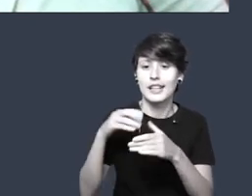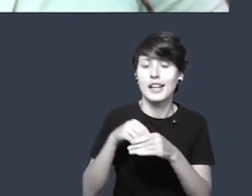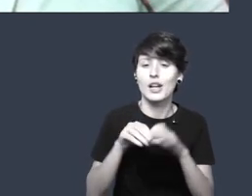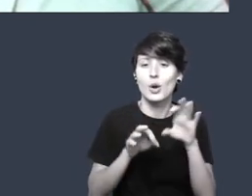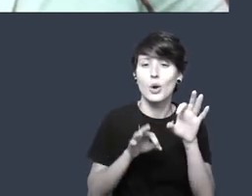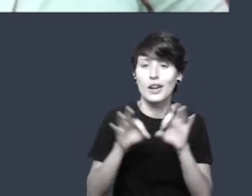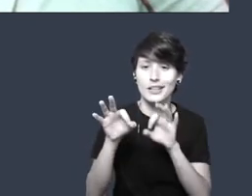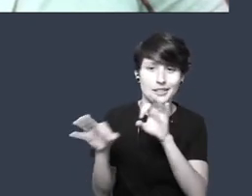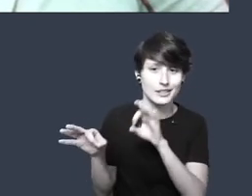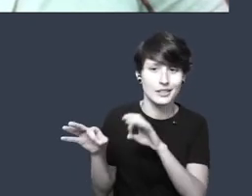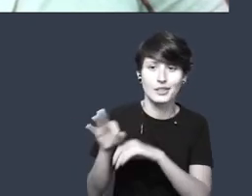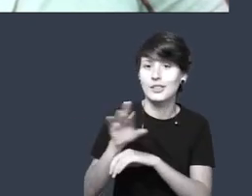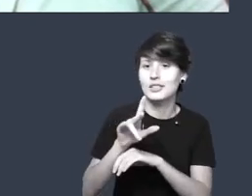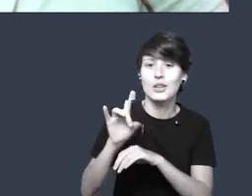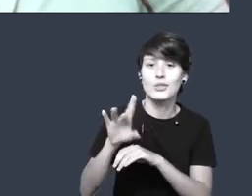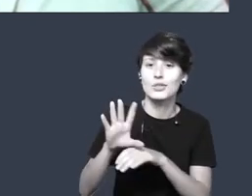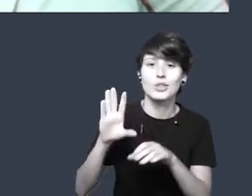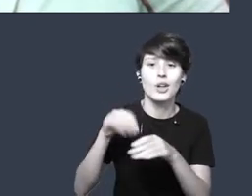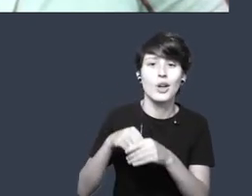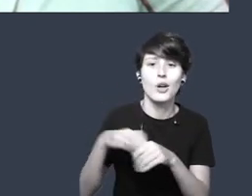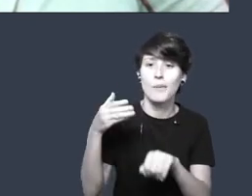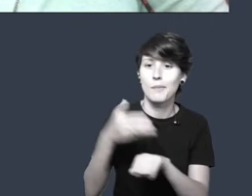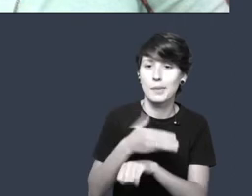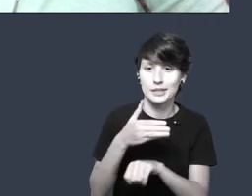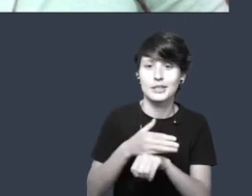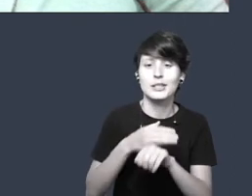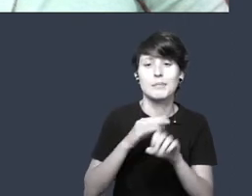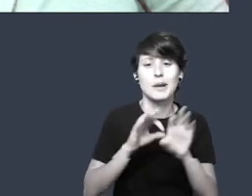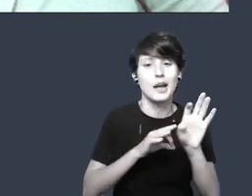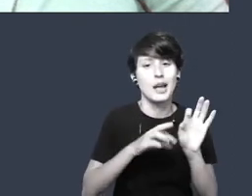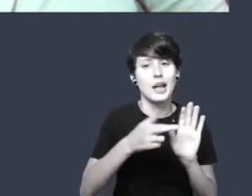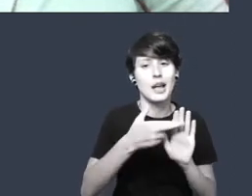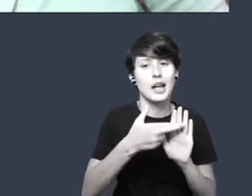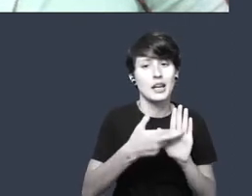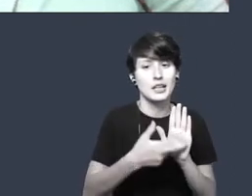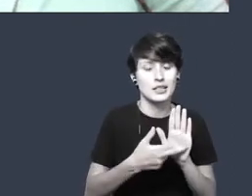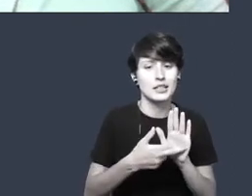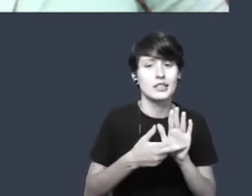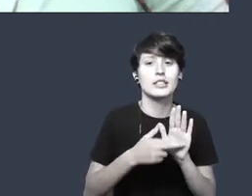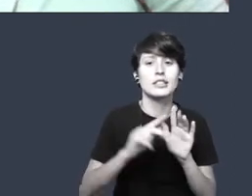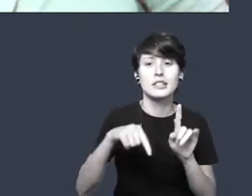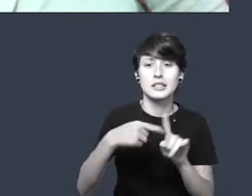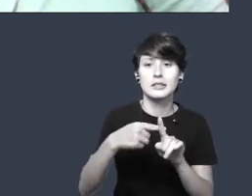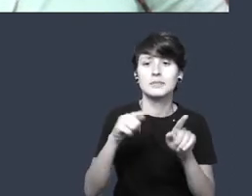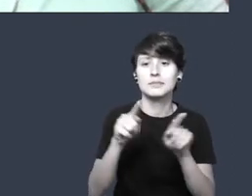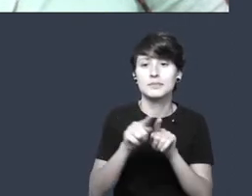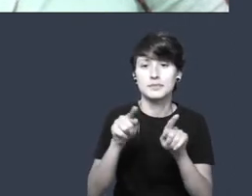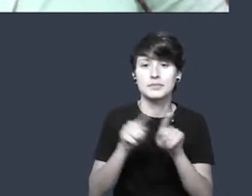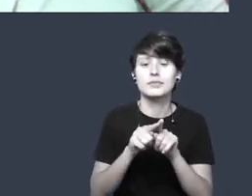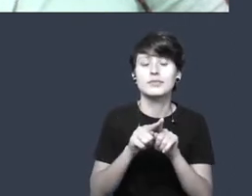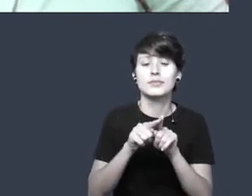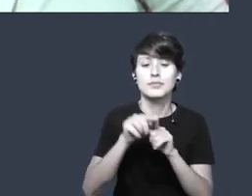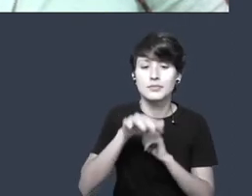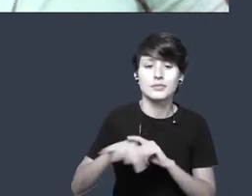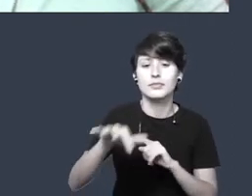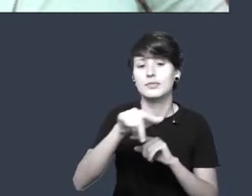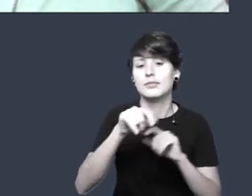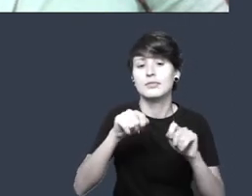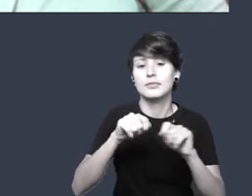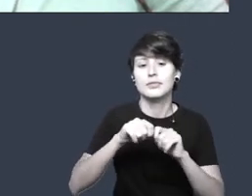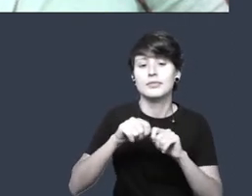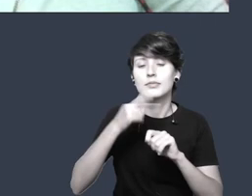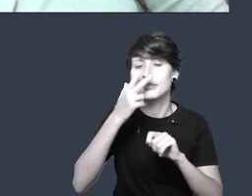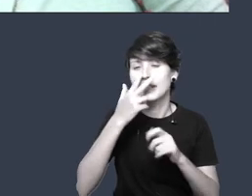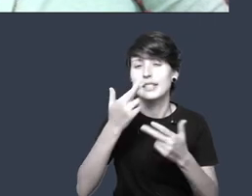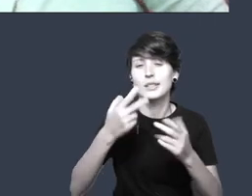elas vão não só participar da história da regulamentação, da parte dos protocolos, mas também vai fazer como se fosse uma